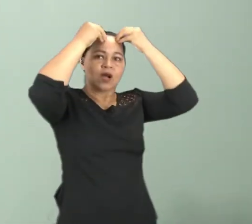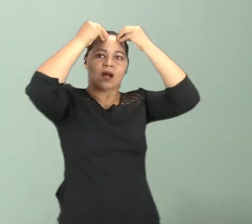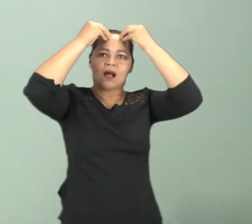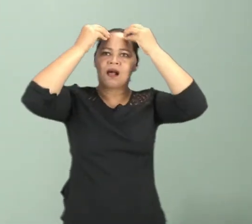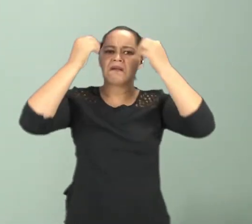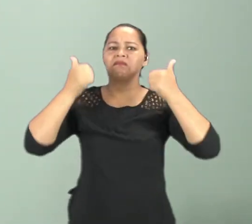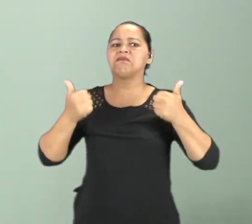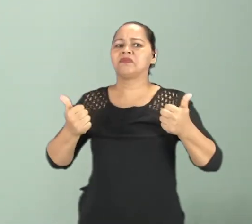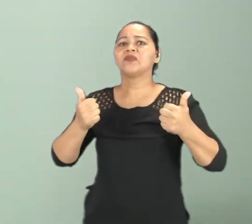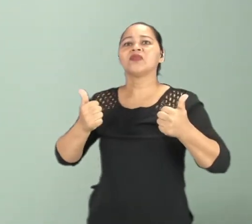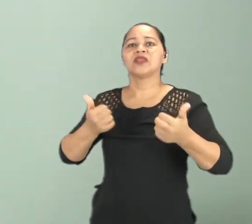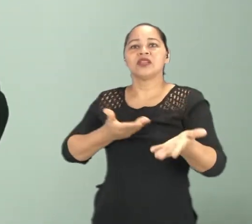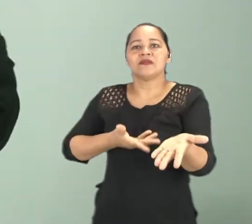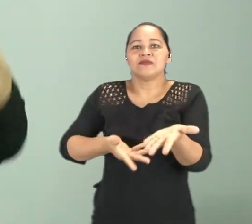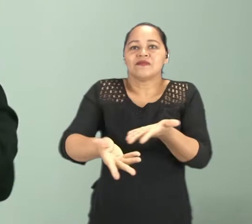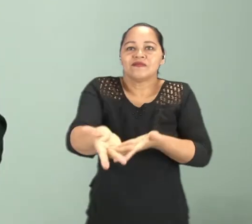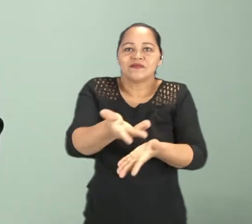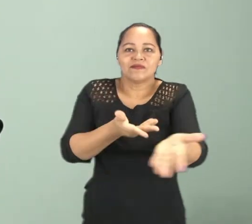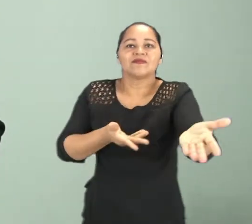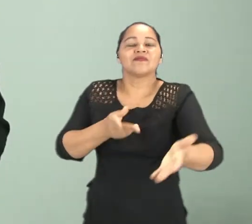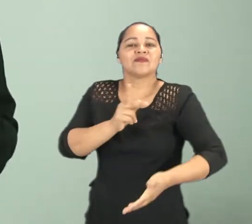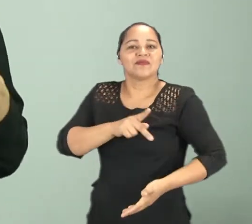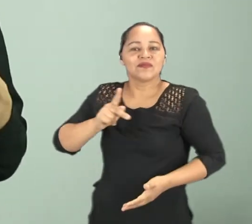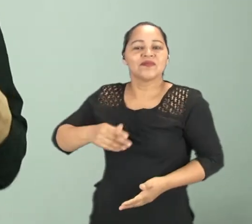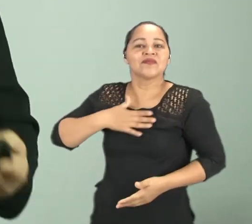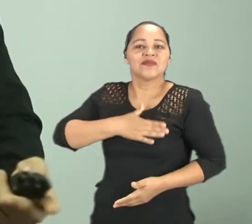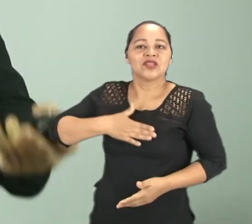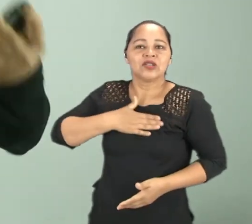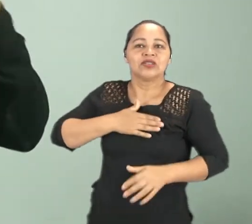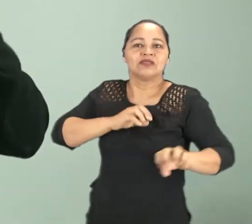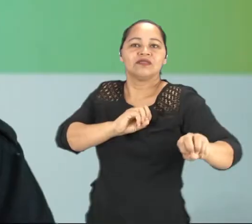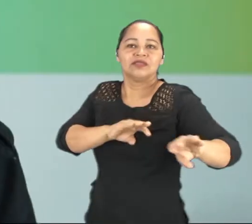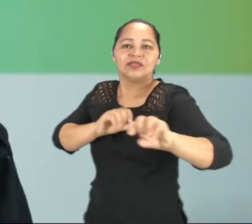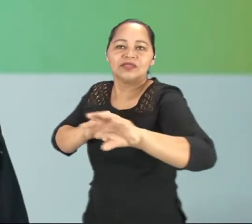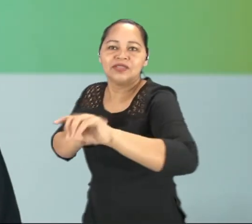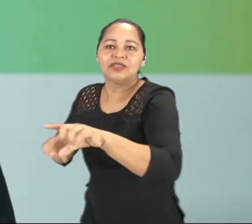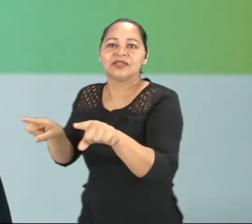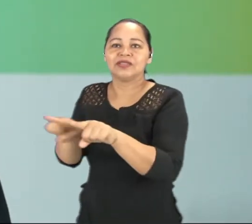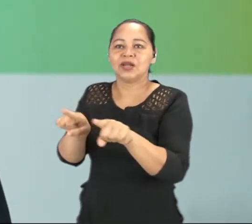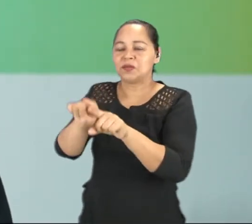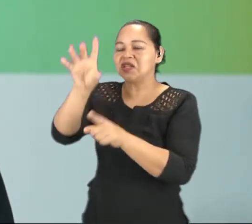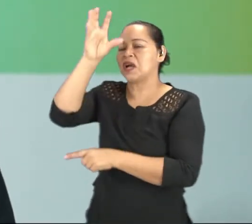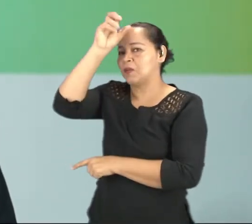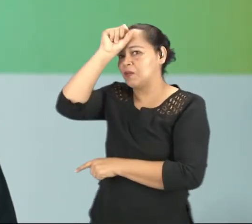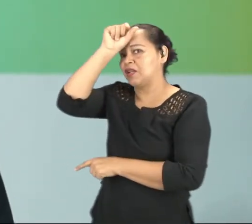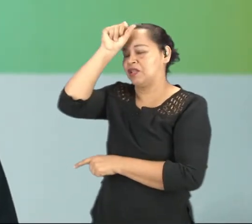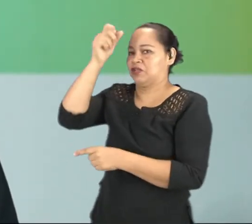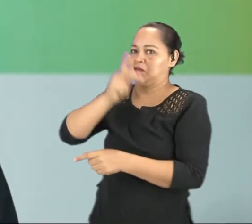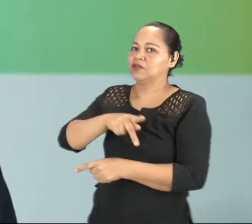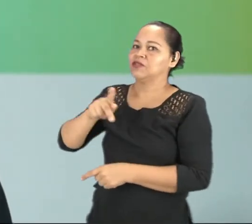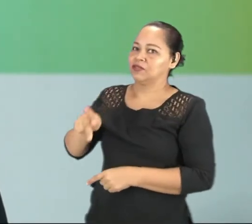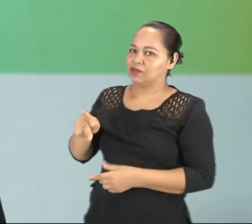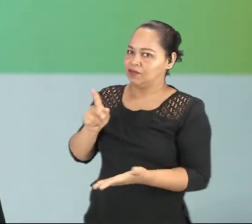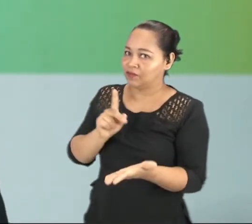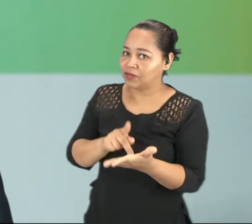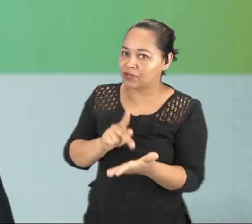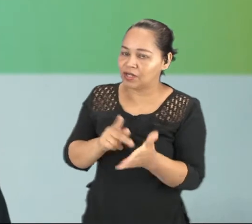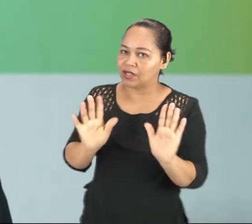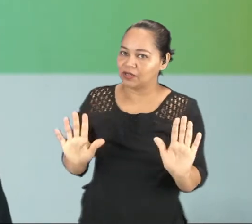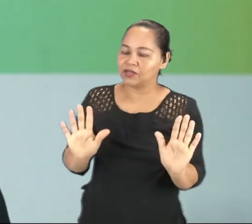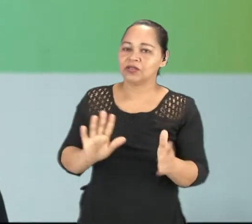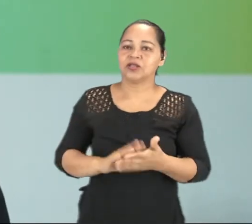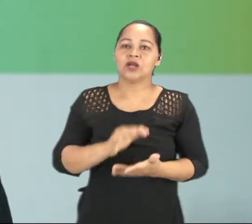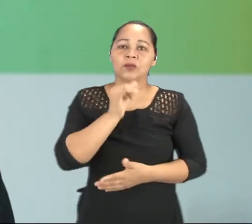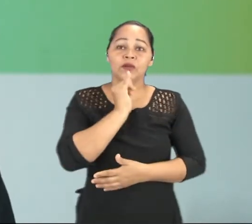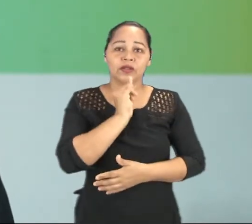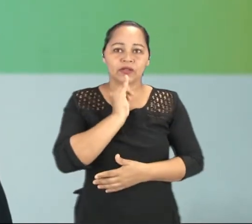ouviu. Então é uma forma de, quando a gente está ensinando, é uma forma também de aprender muito. Então, por exemplo,